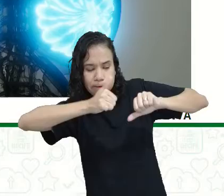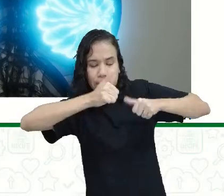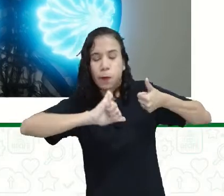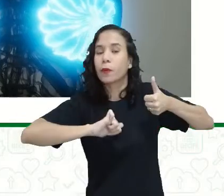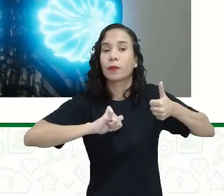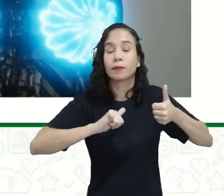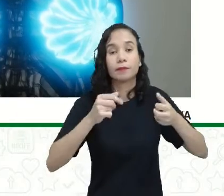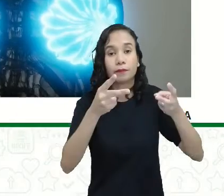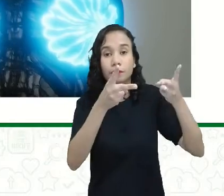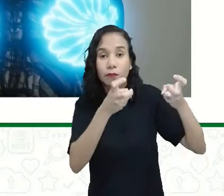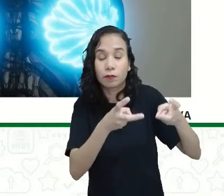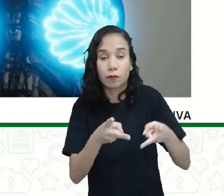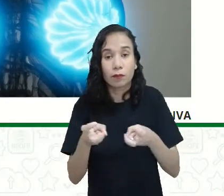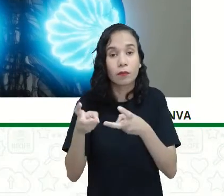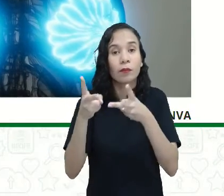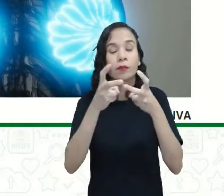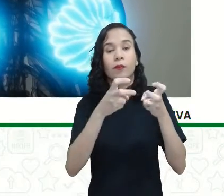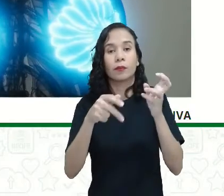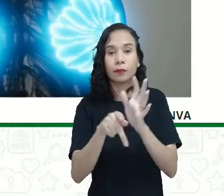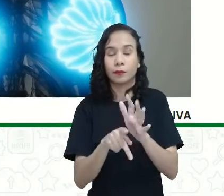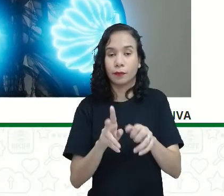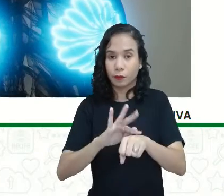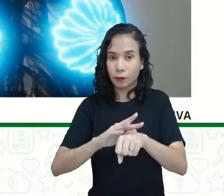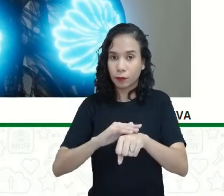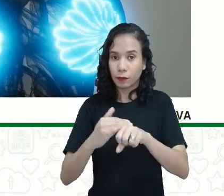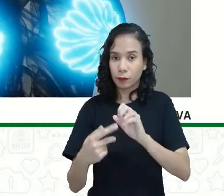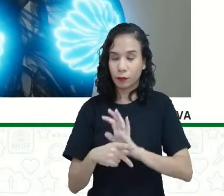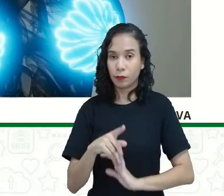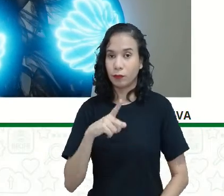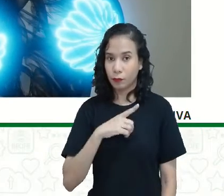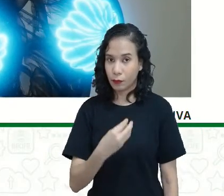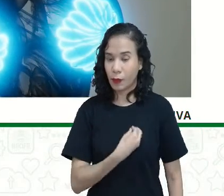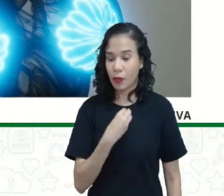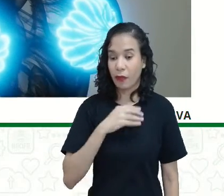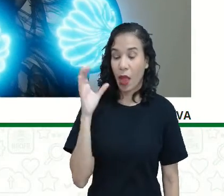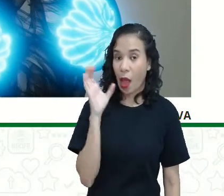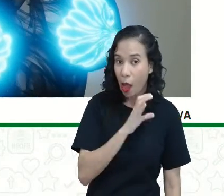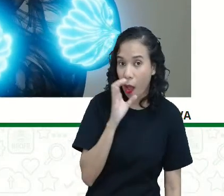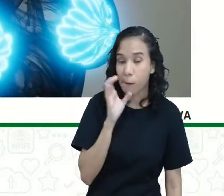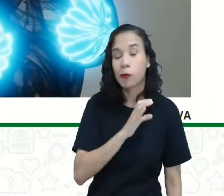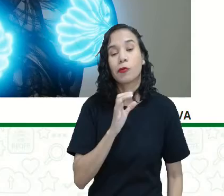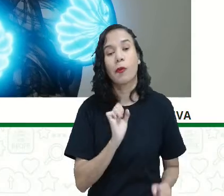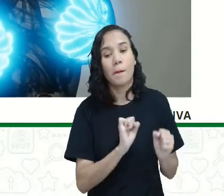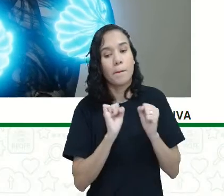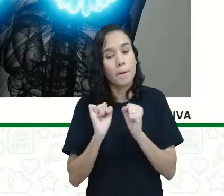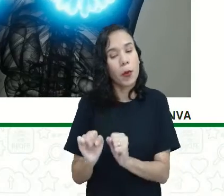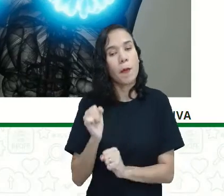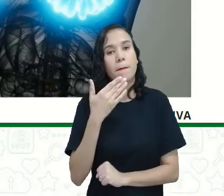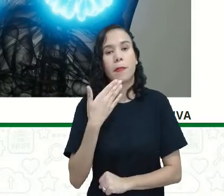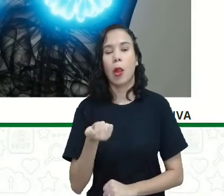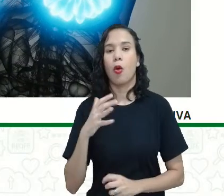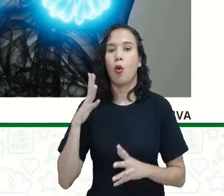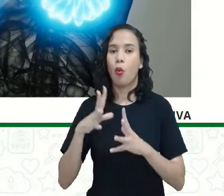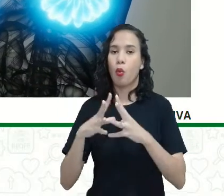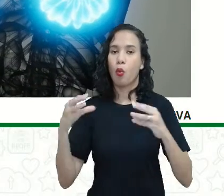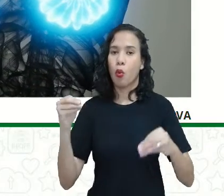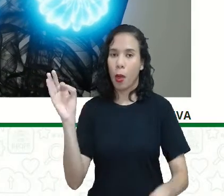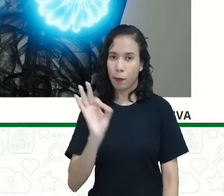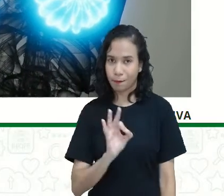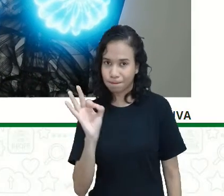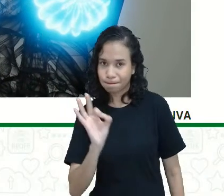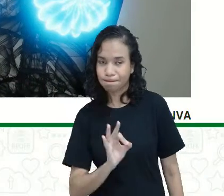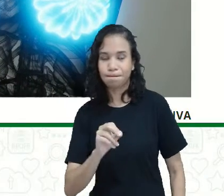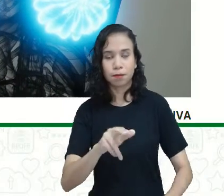e detectar essas doenças de forma mais rápida para que possa ter cura. Como eu já